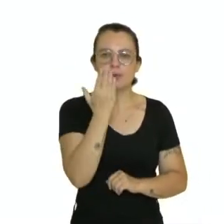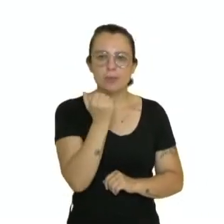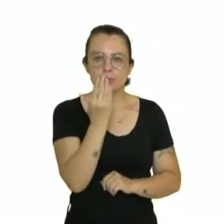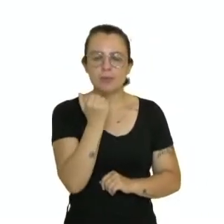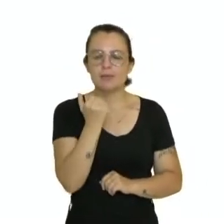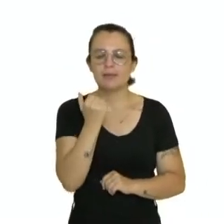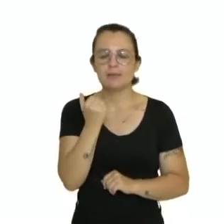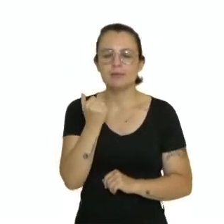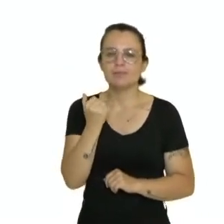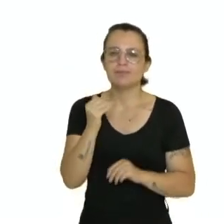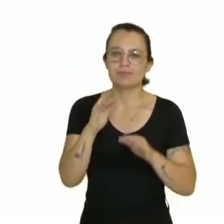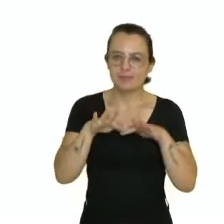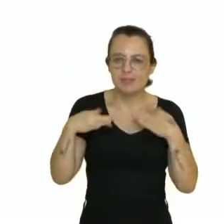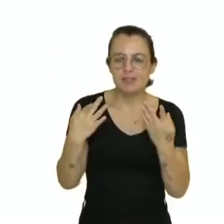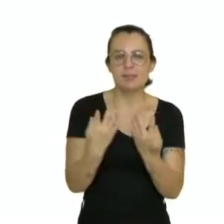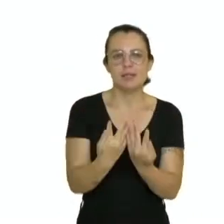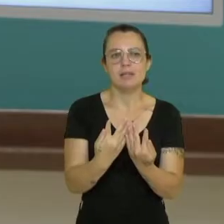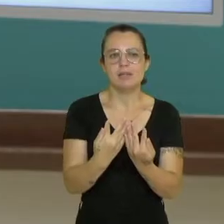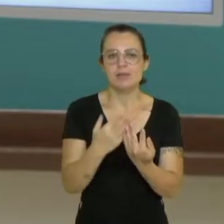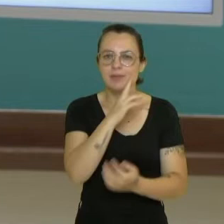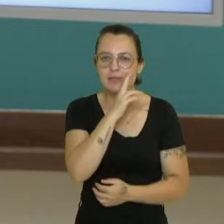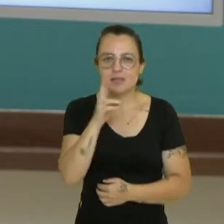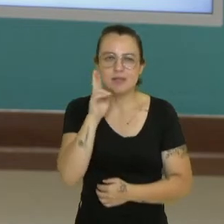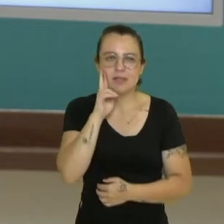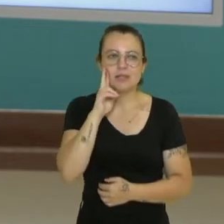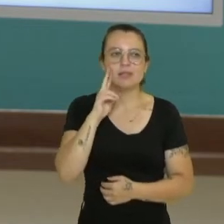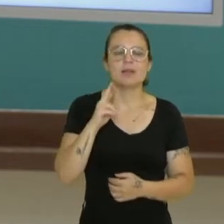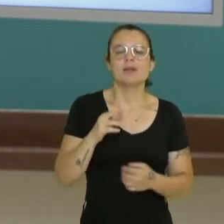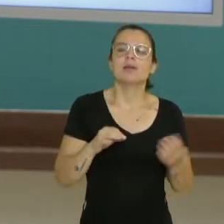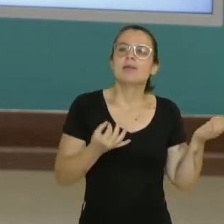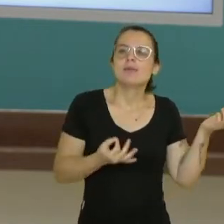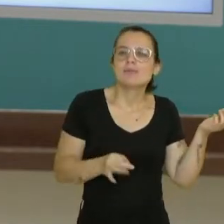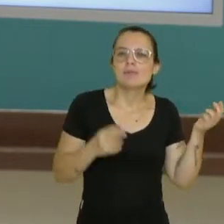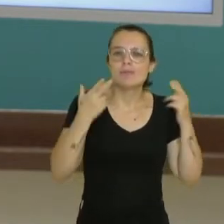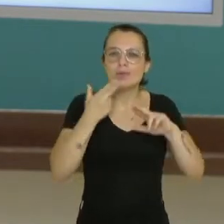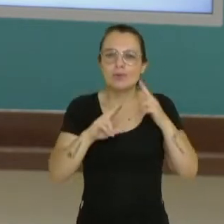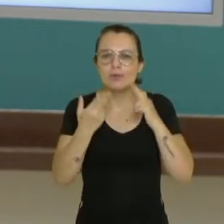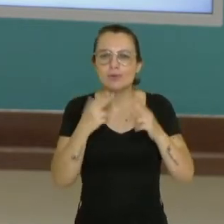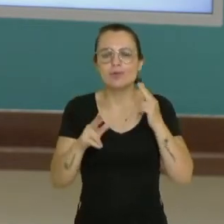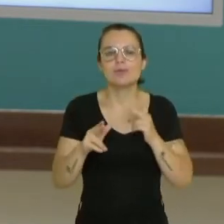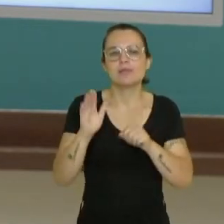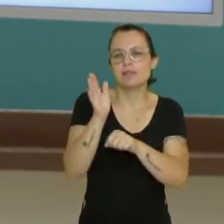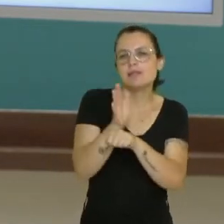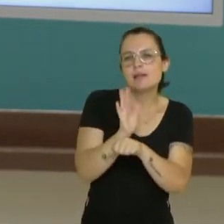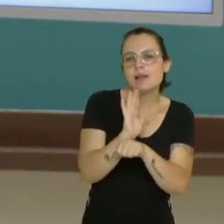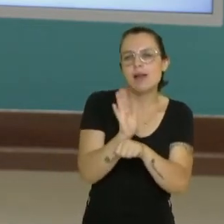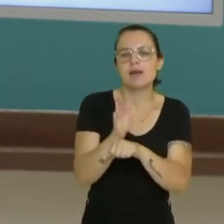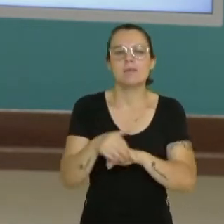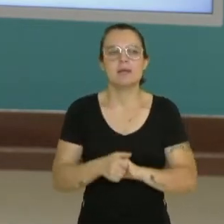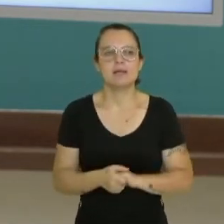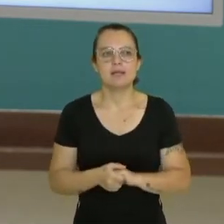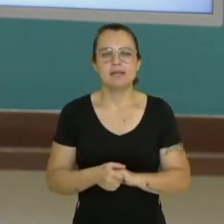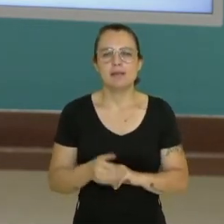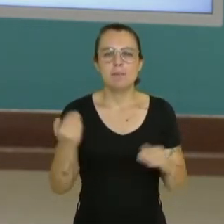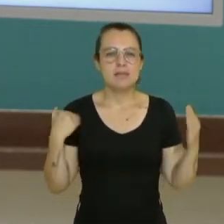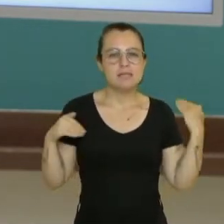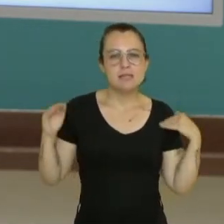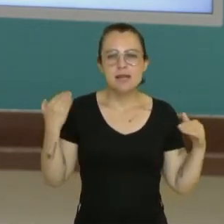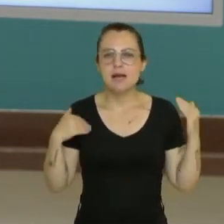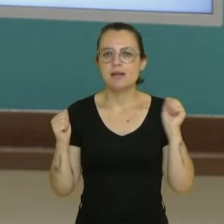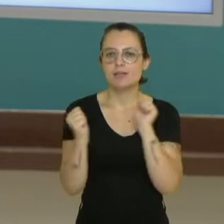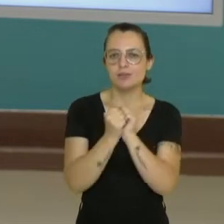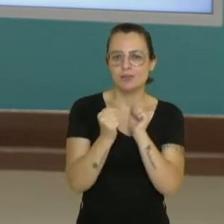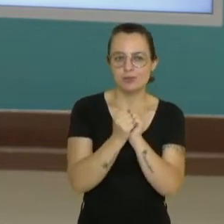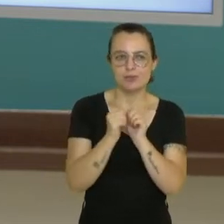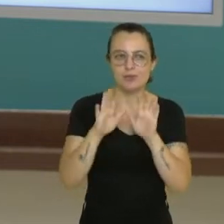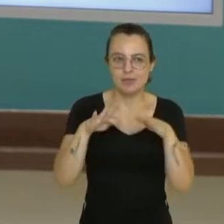jantares, serviços de streaming, de música, de vídeo, né? Cinema, aquela saidinha, aquela